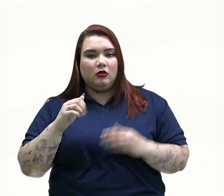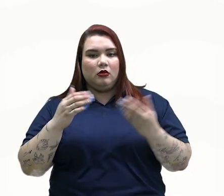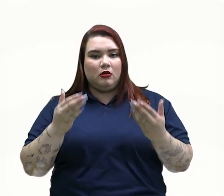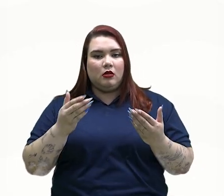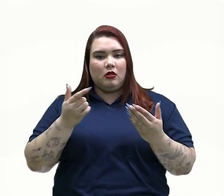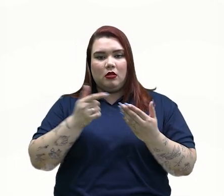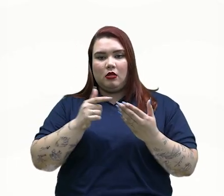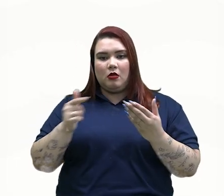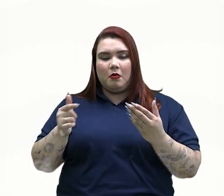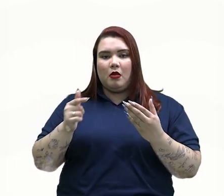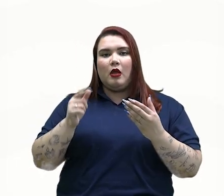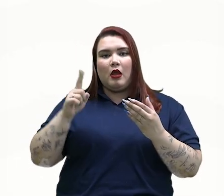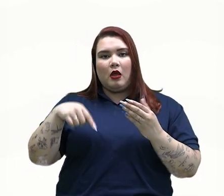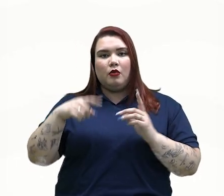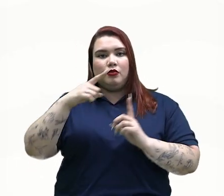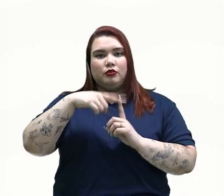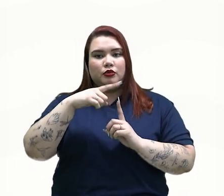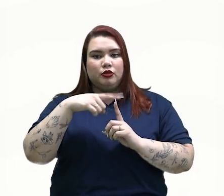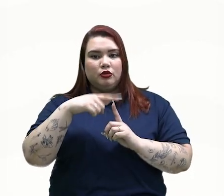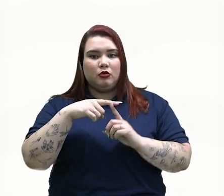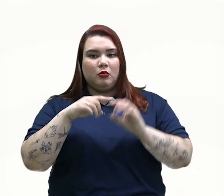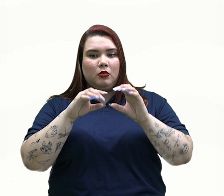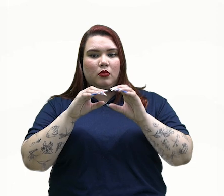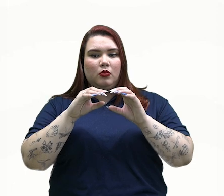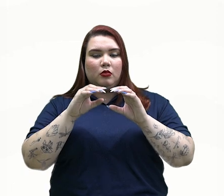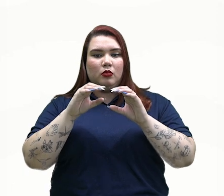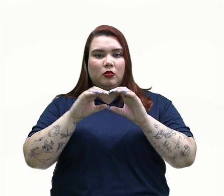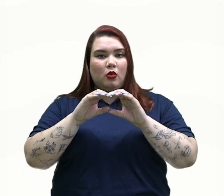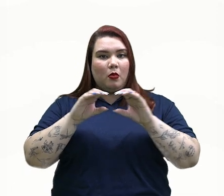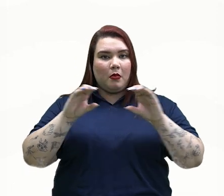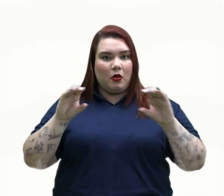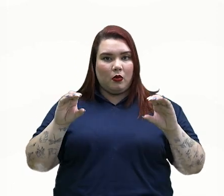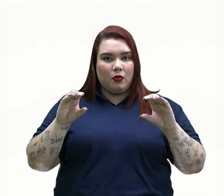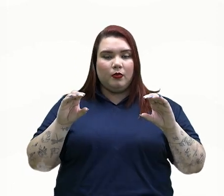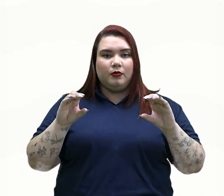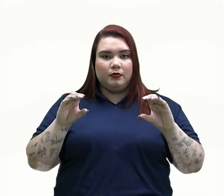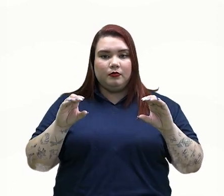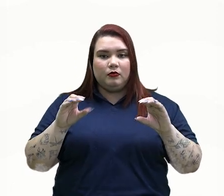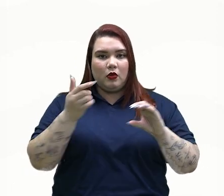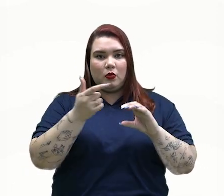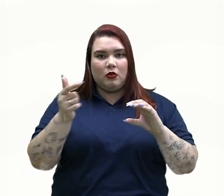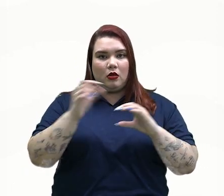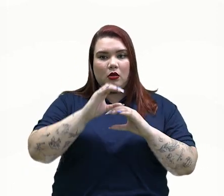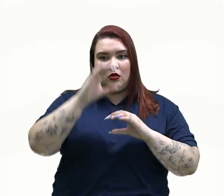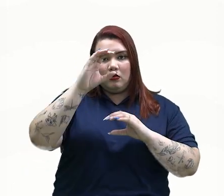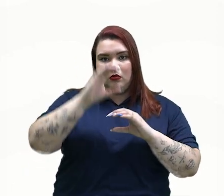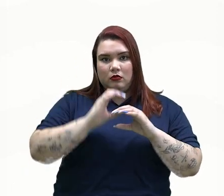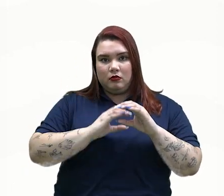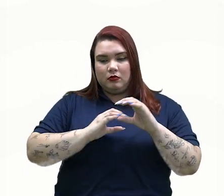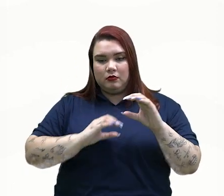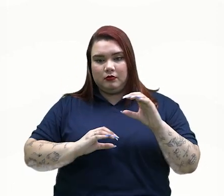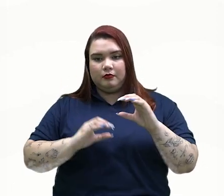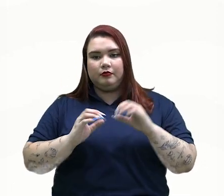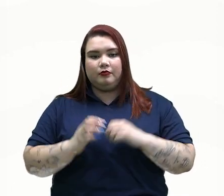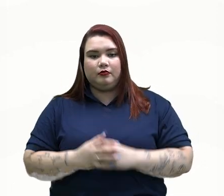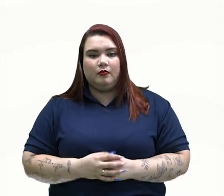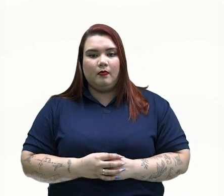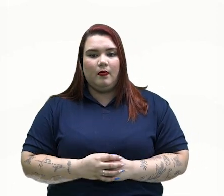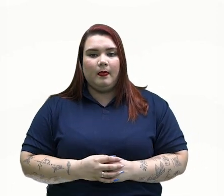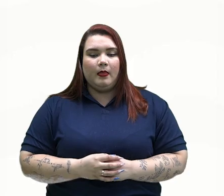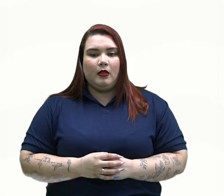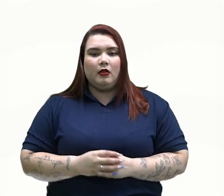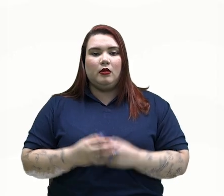tem carbonos terciários também, então ela é uma cadeia normal. Saturada ou insaturada,